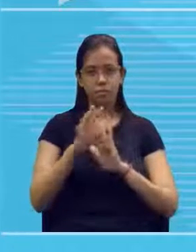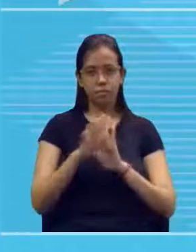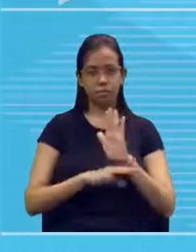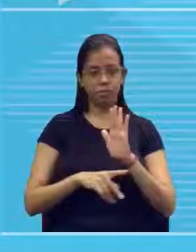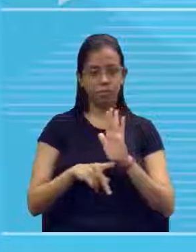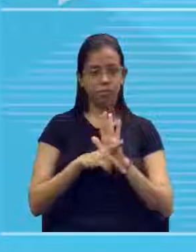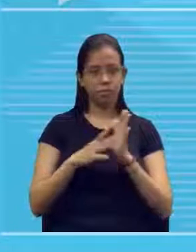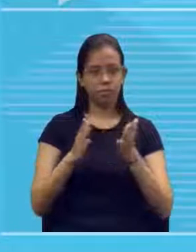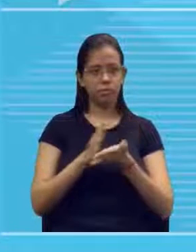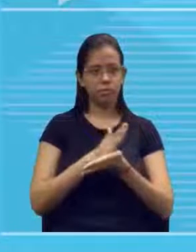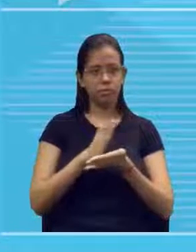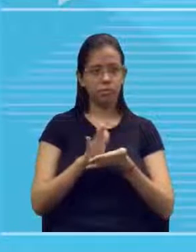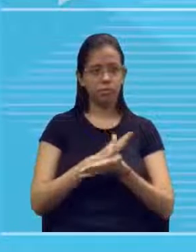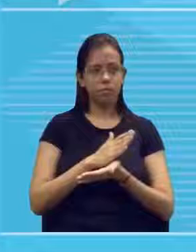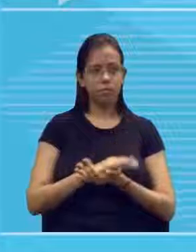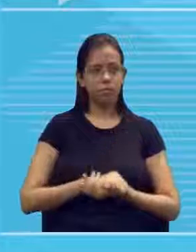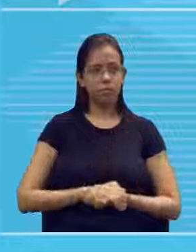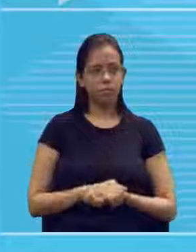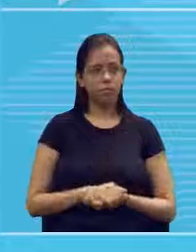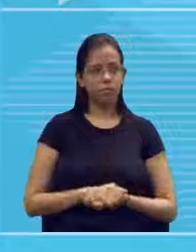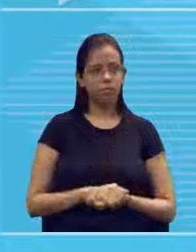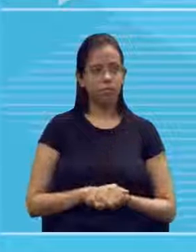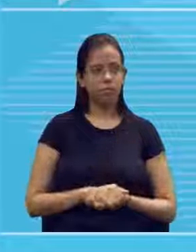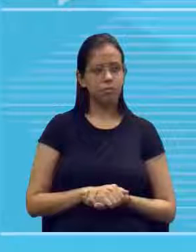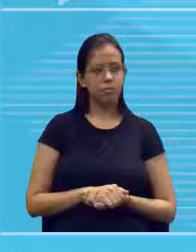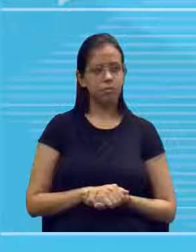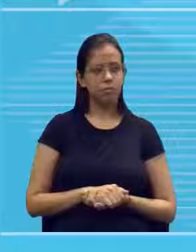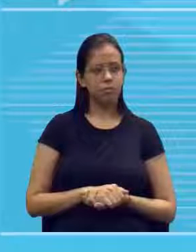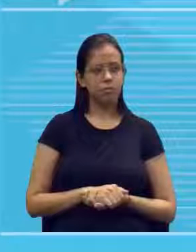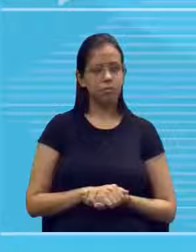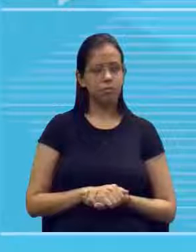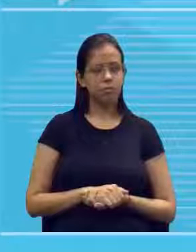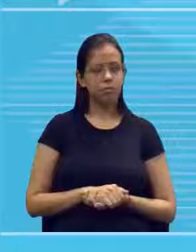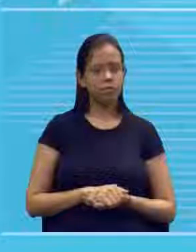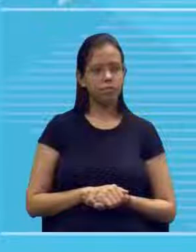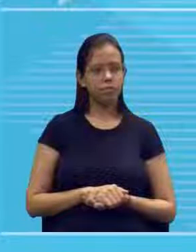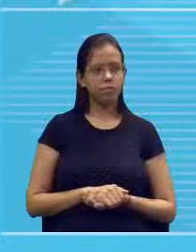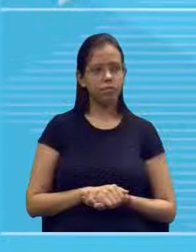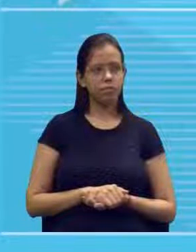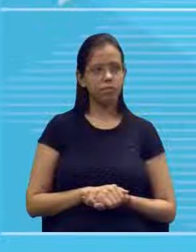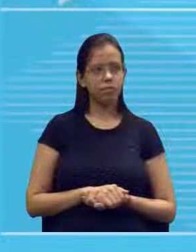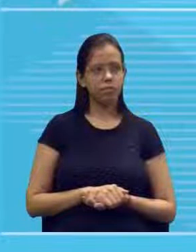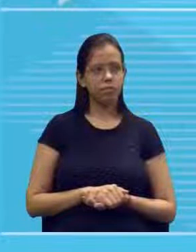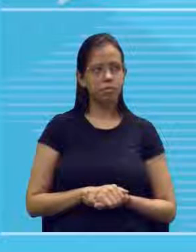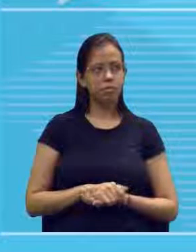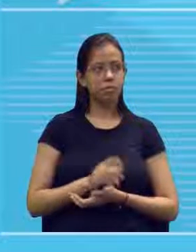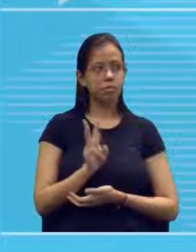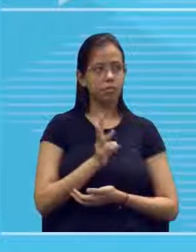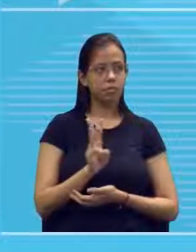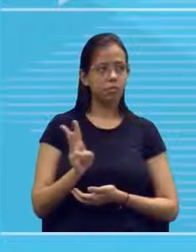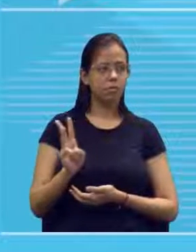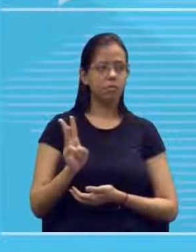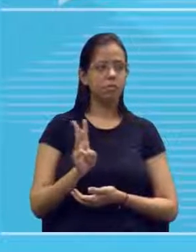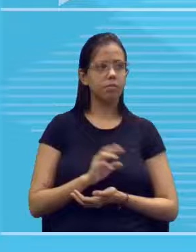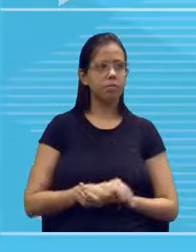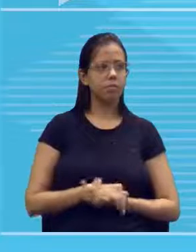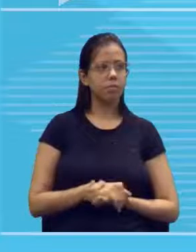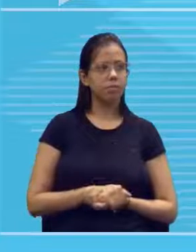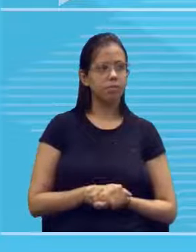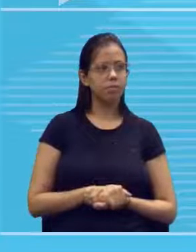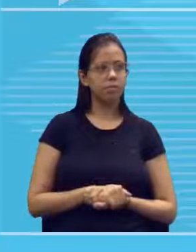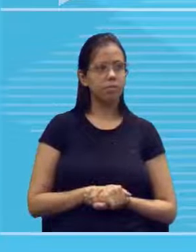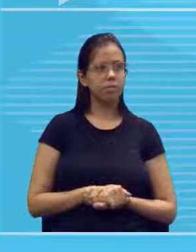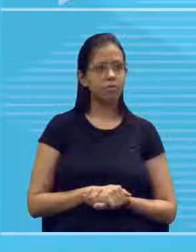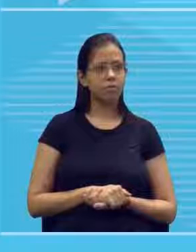link vou só clicar aqui para ver se ele ainda está ativa eu creio que sim é de um blog chamado penso logo registro é de